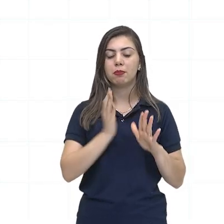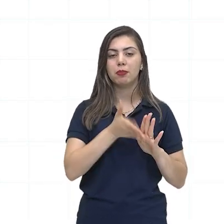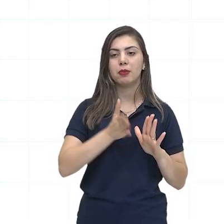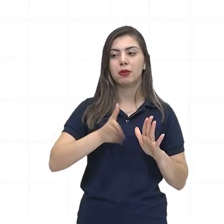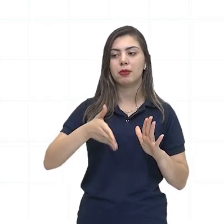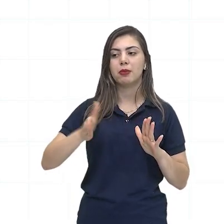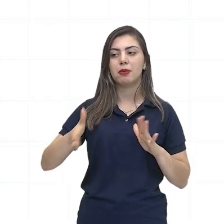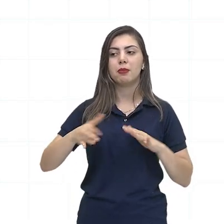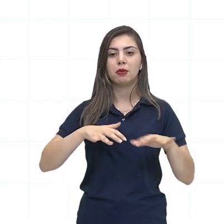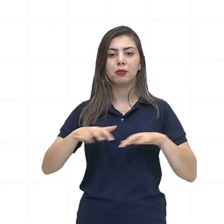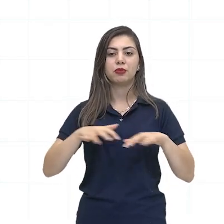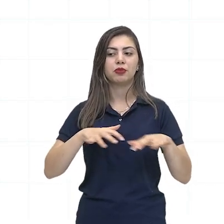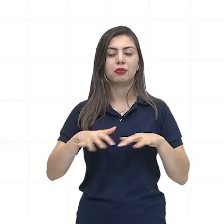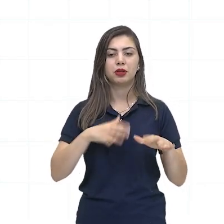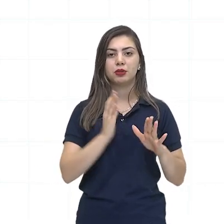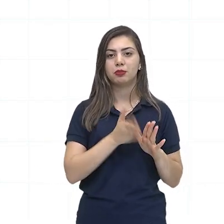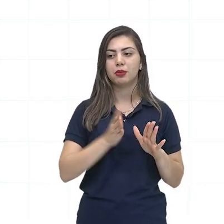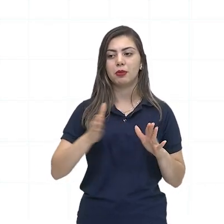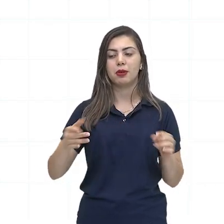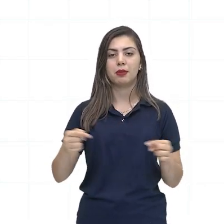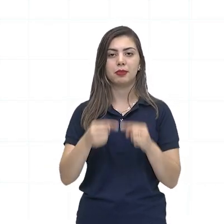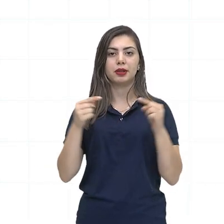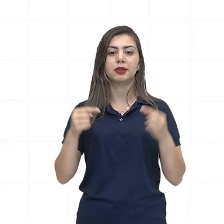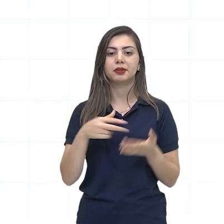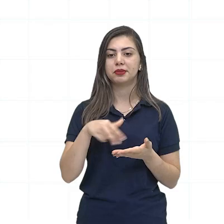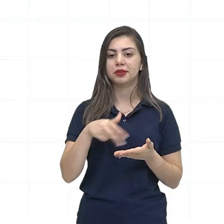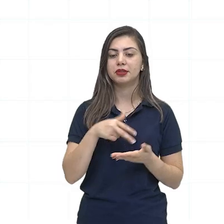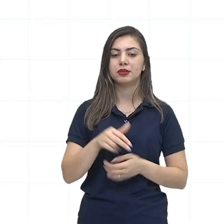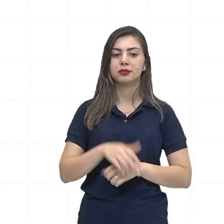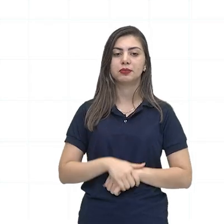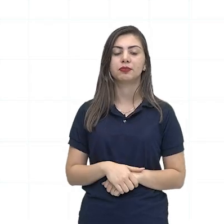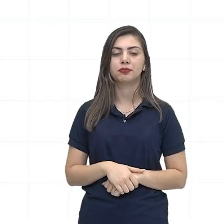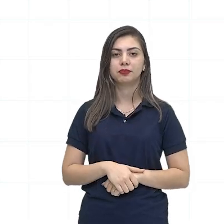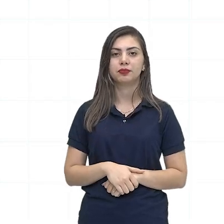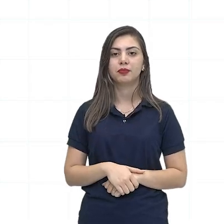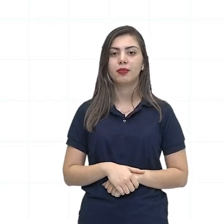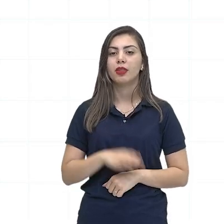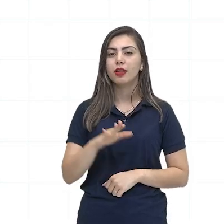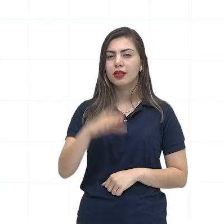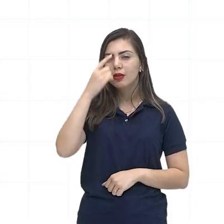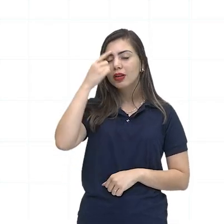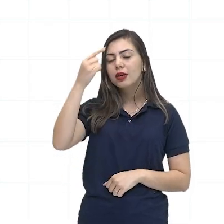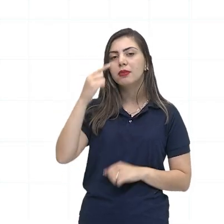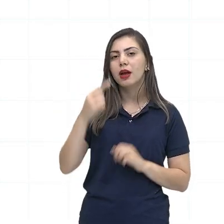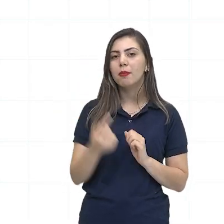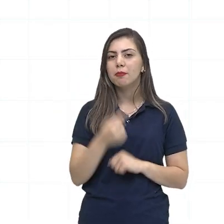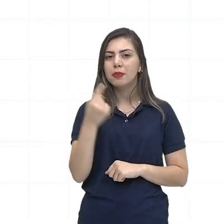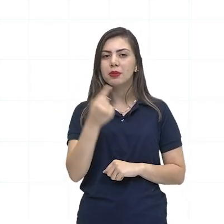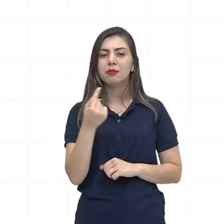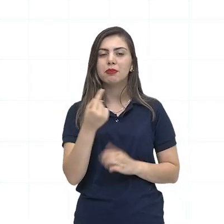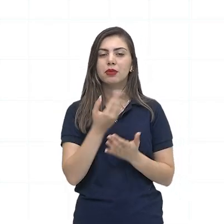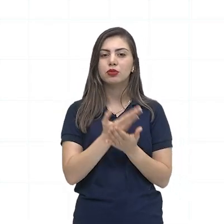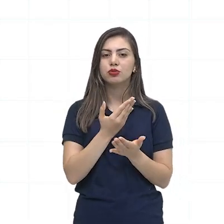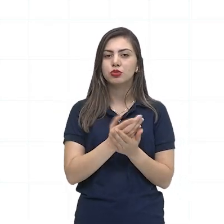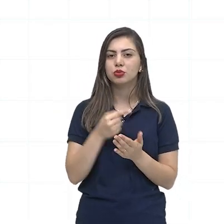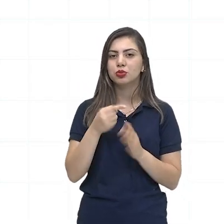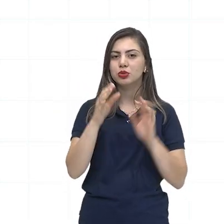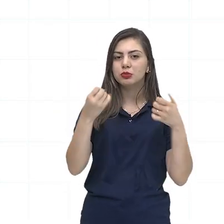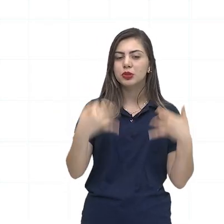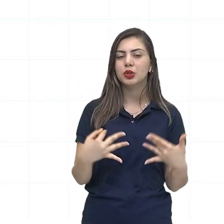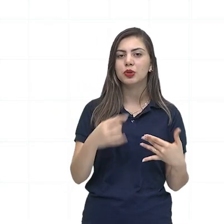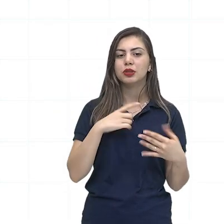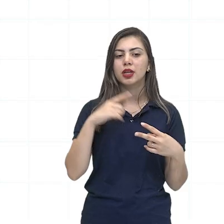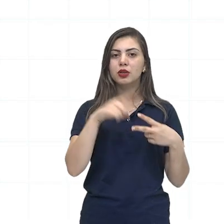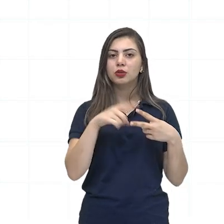sequências coreografadas, certo? E lá na nossa primeira aula, a gente falou especificamente